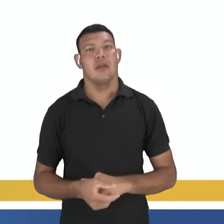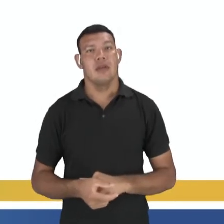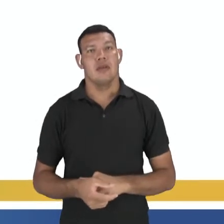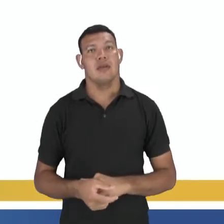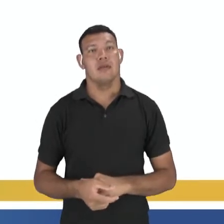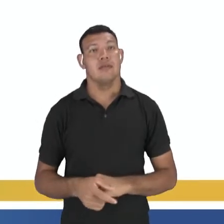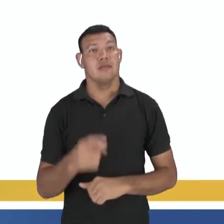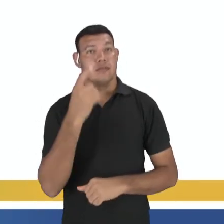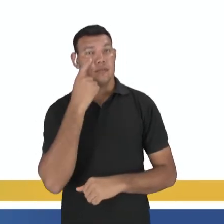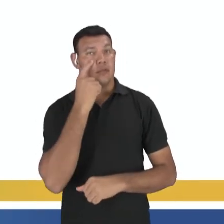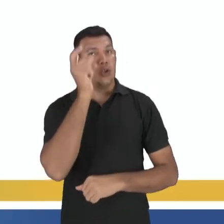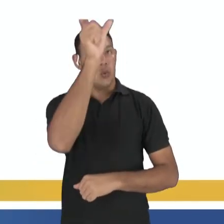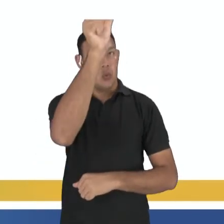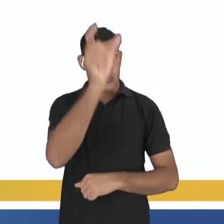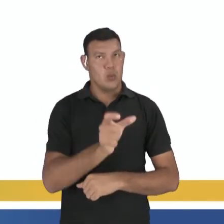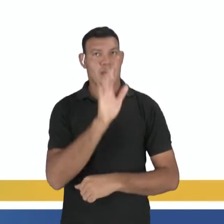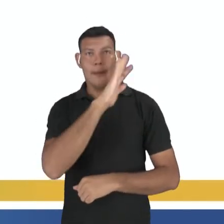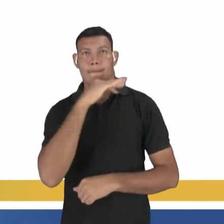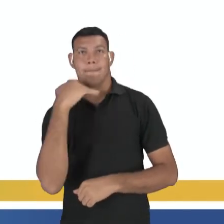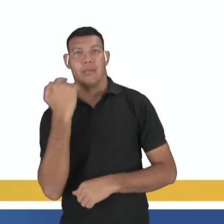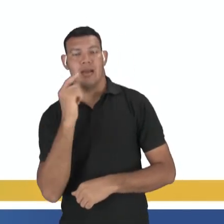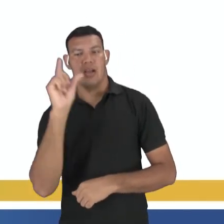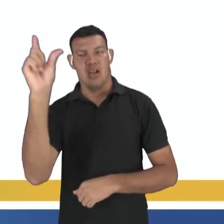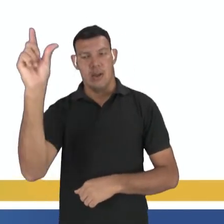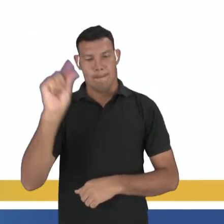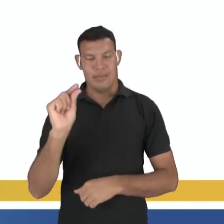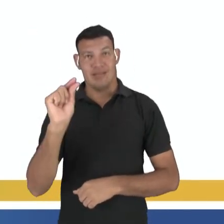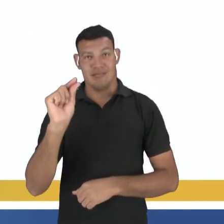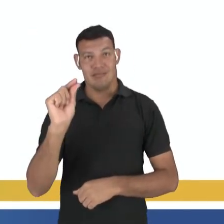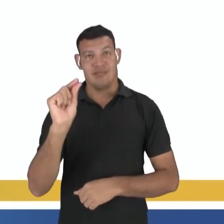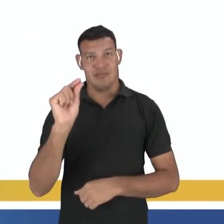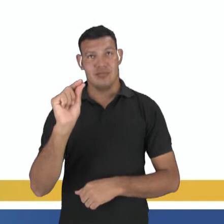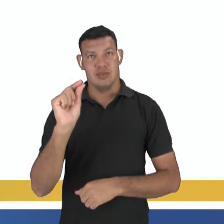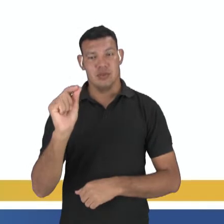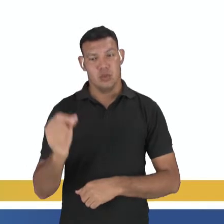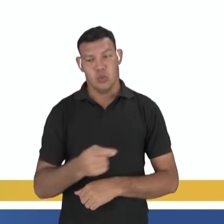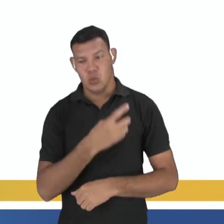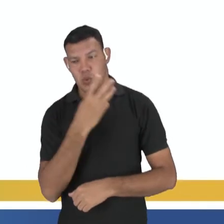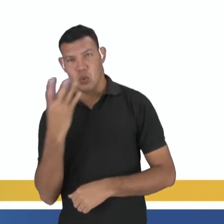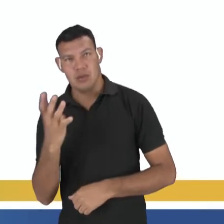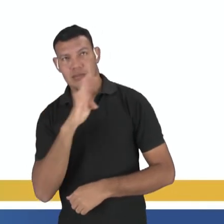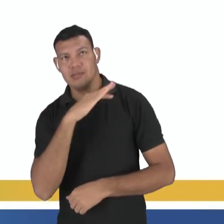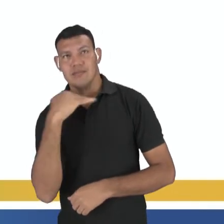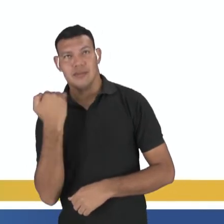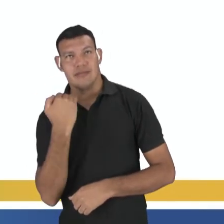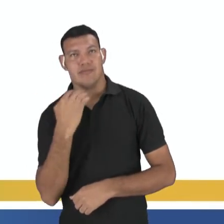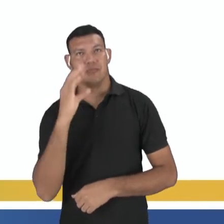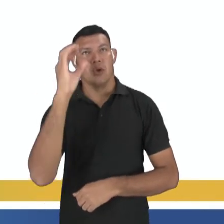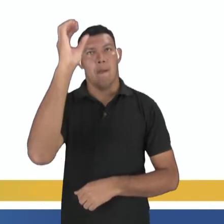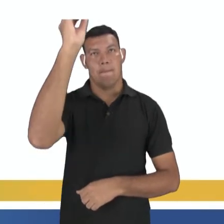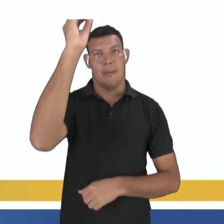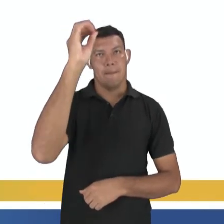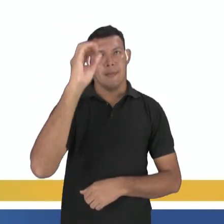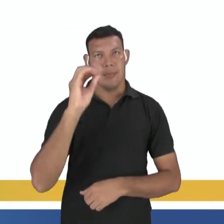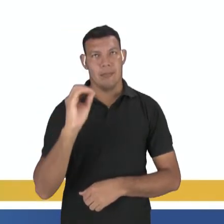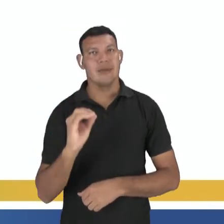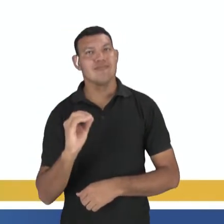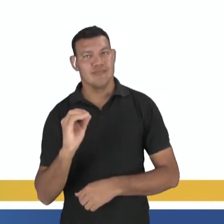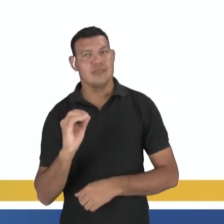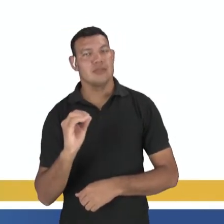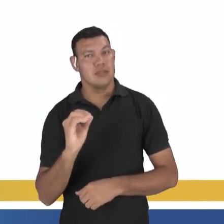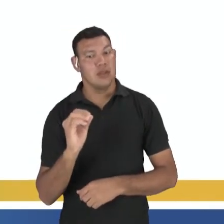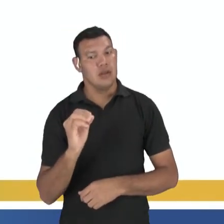de mortes e observar qual foi a menor quantidade de mortes observada. Você vê vários zeros ali, né? Então 0 seria o menor